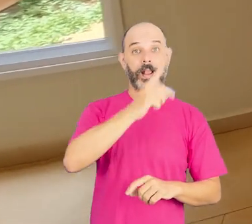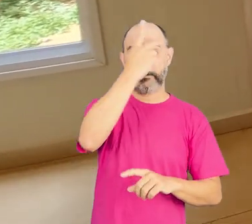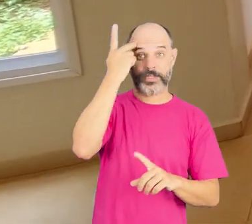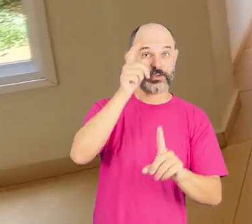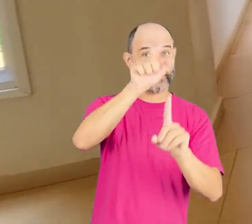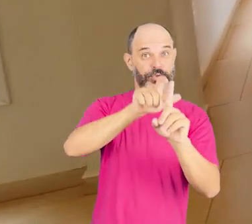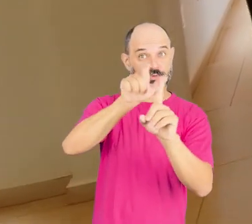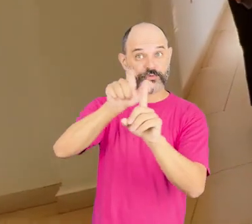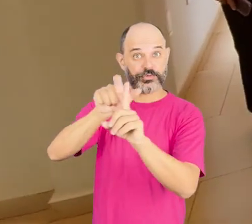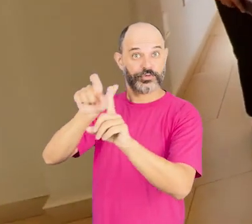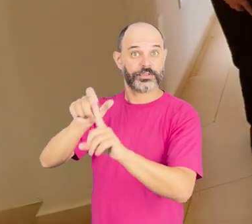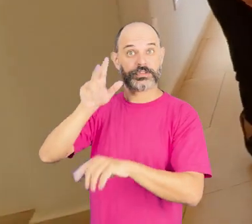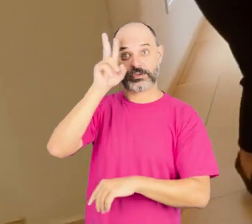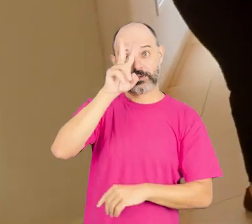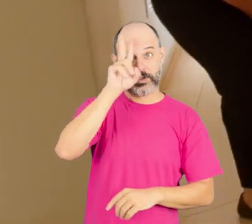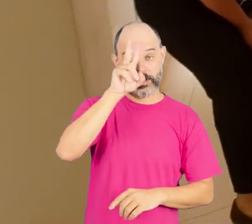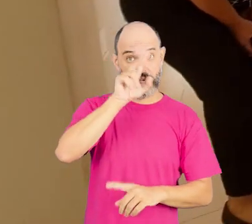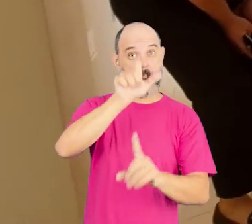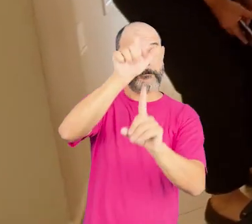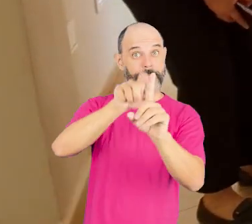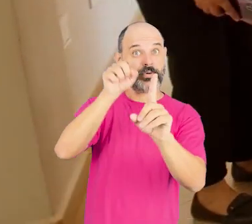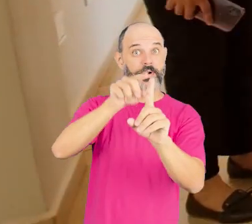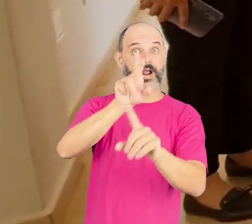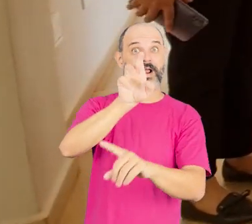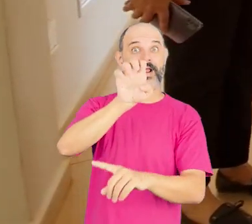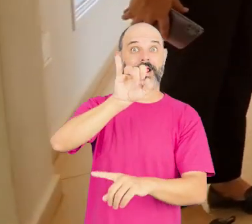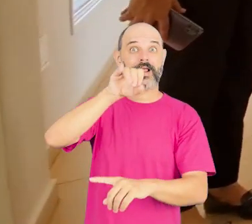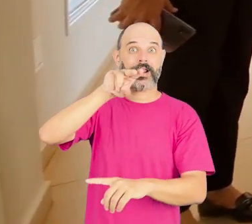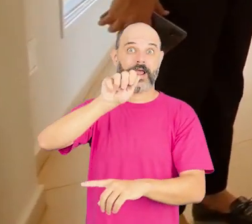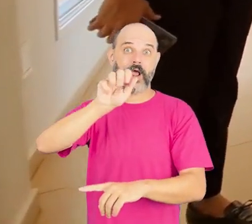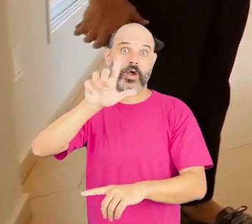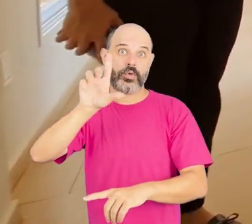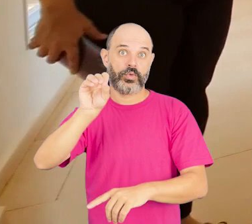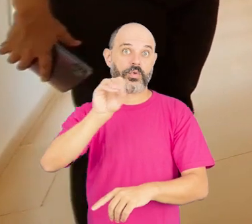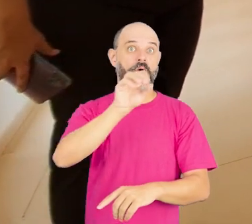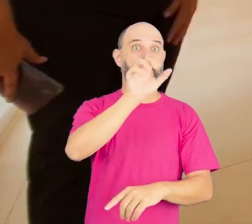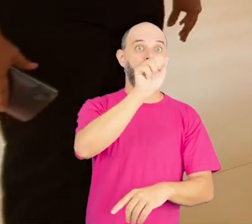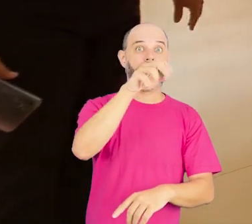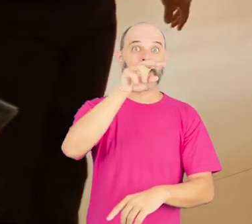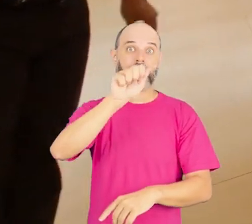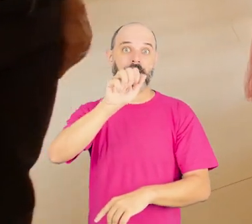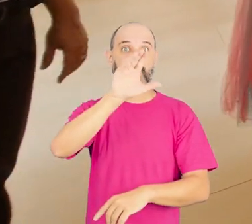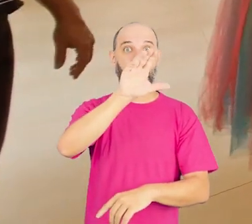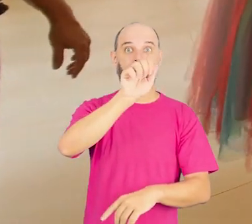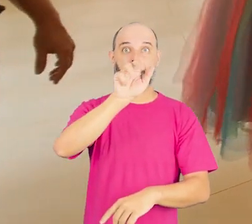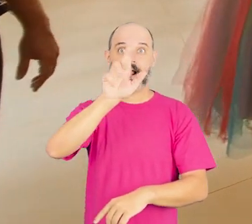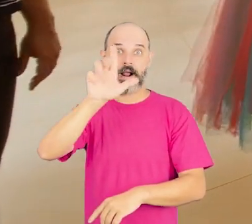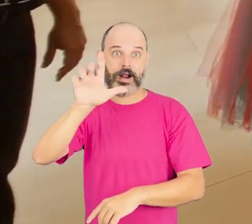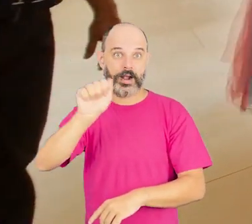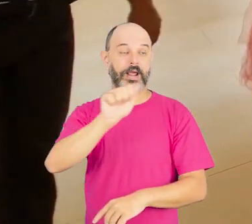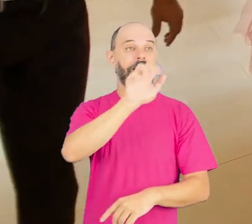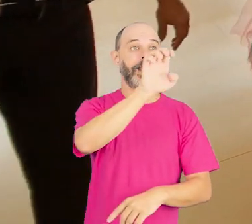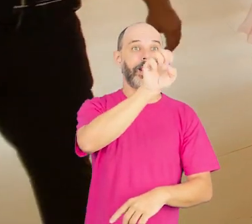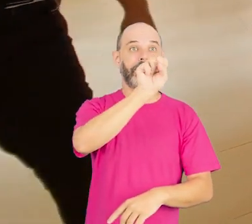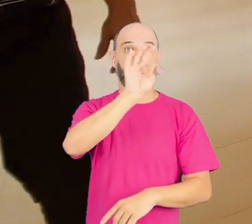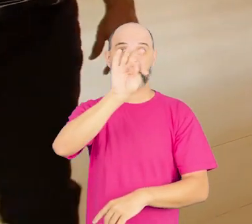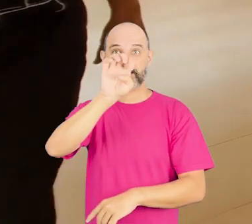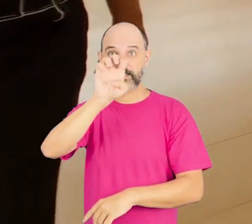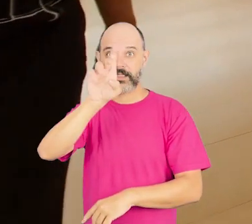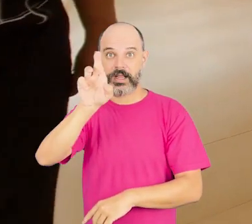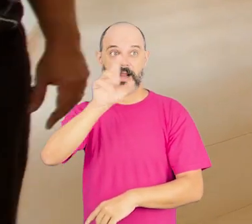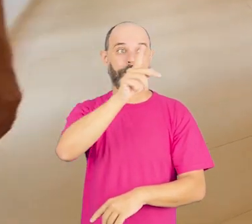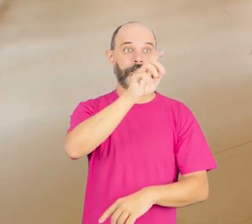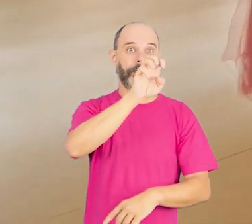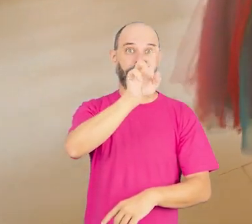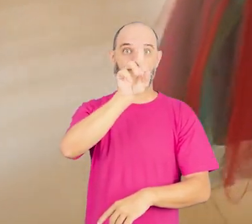os protagonistas de uma dessas histórias. O Reinaldo, a Ana Carla e os filhos Esther e Pedro Henrique formam uma